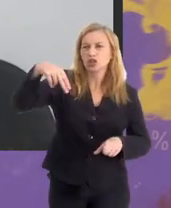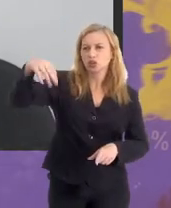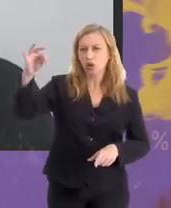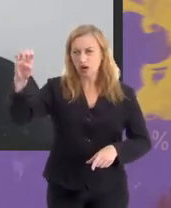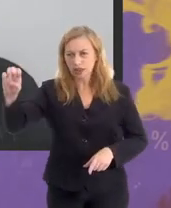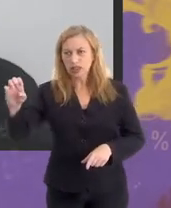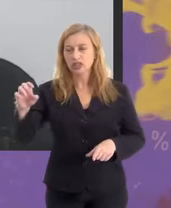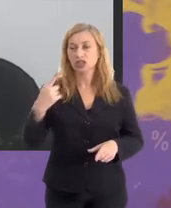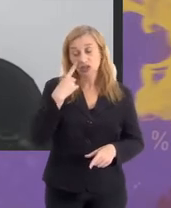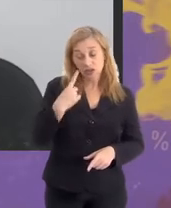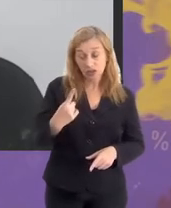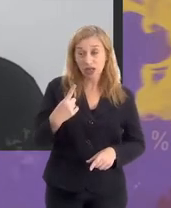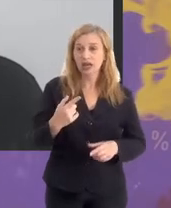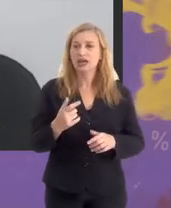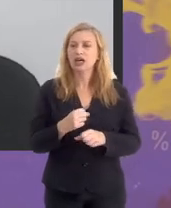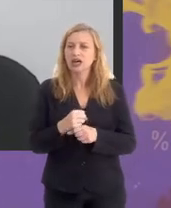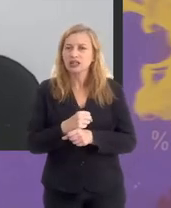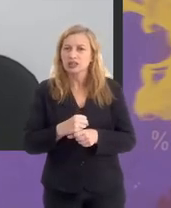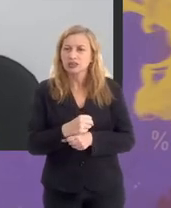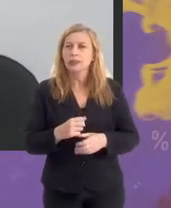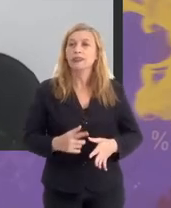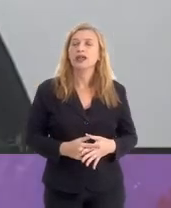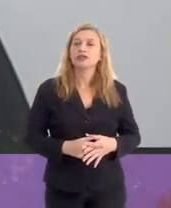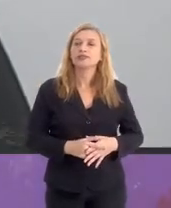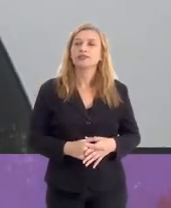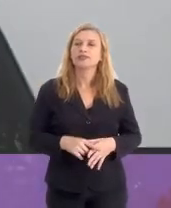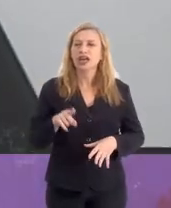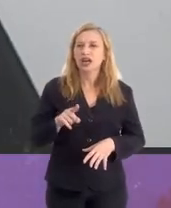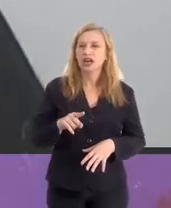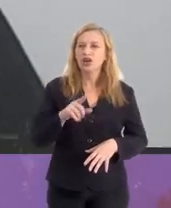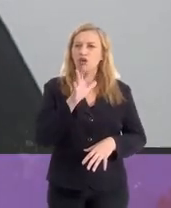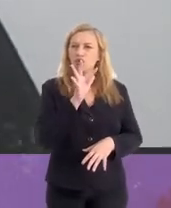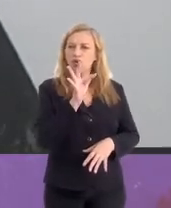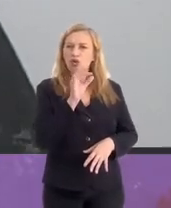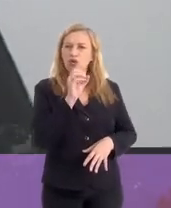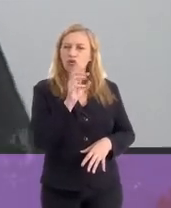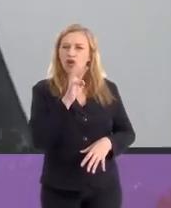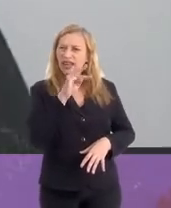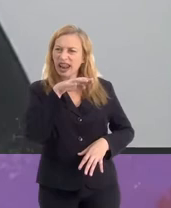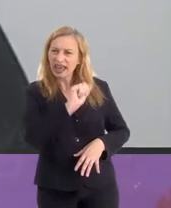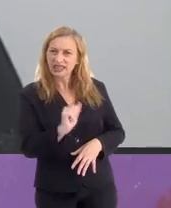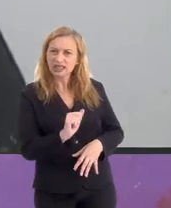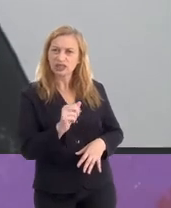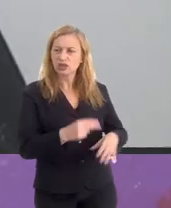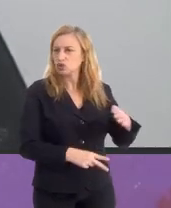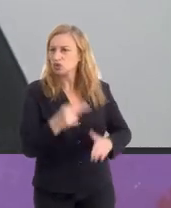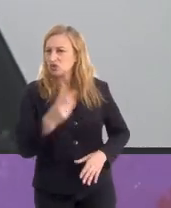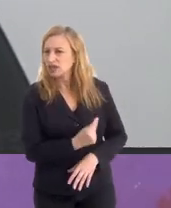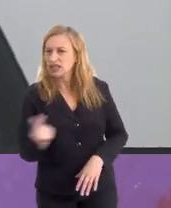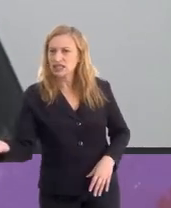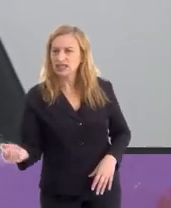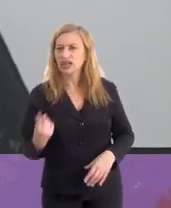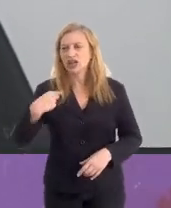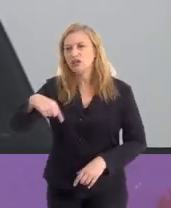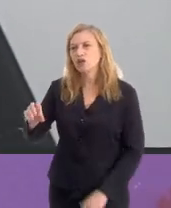Norte e Sul isso vem se agravando a cada ano e aí ele larga o Fortaleza duas vezes para aventuras